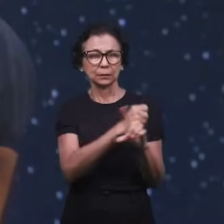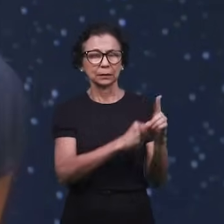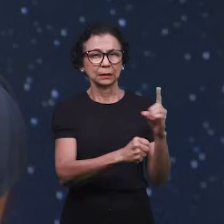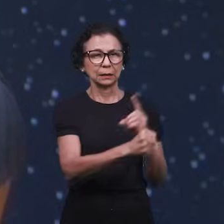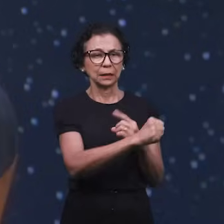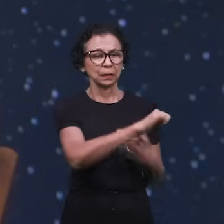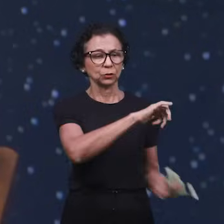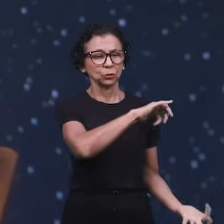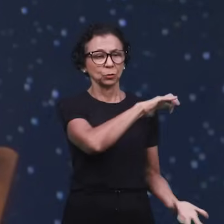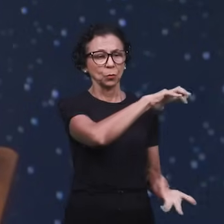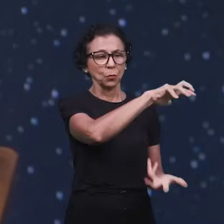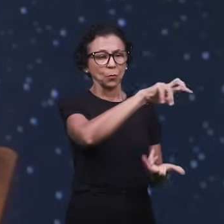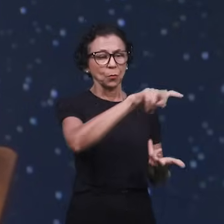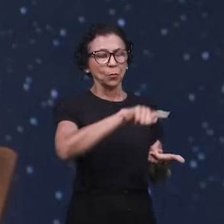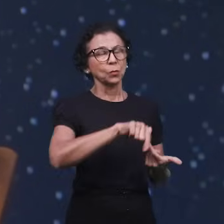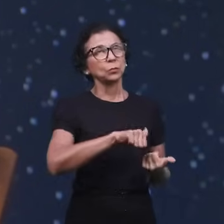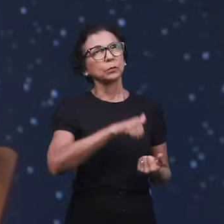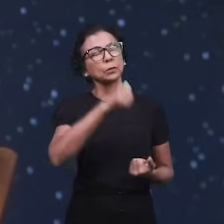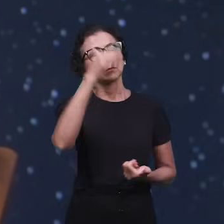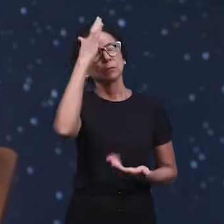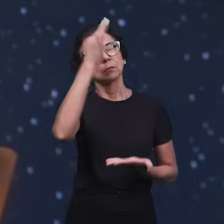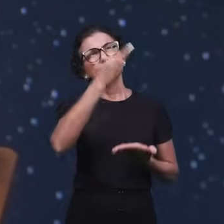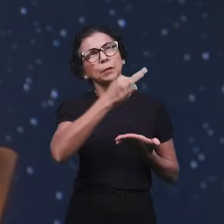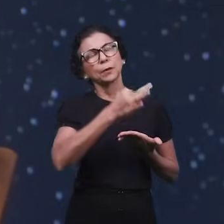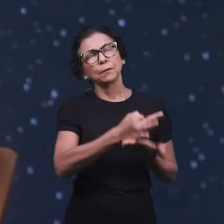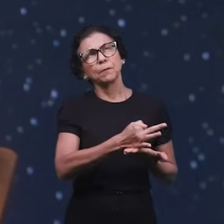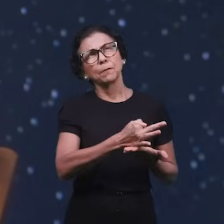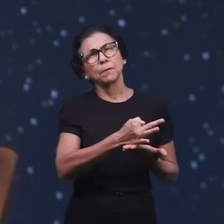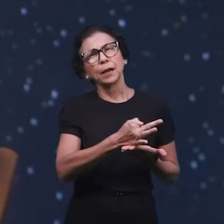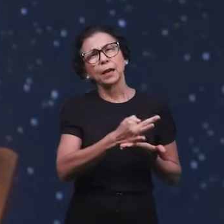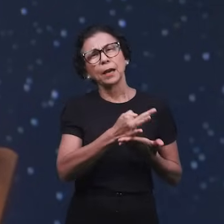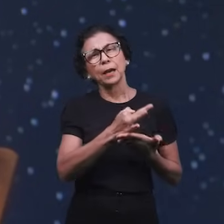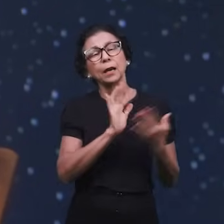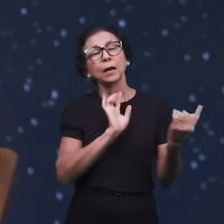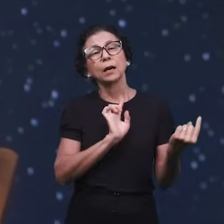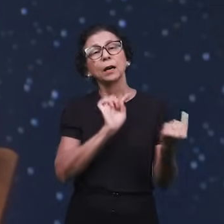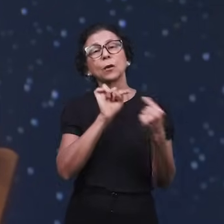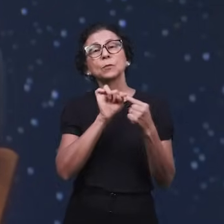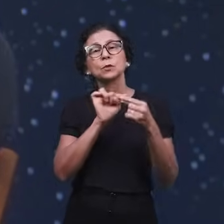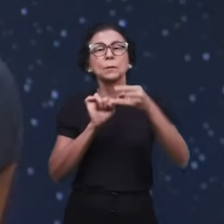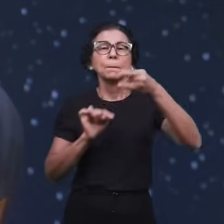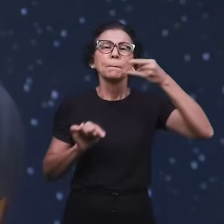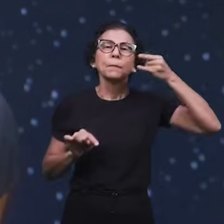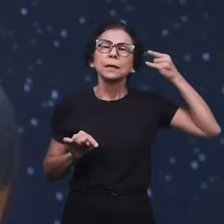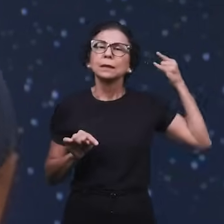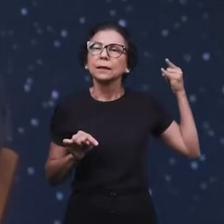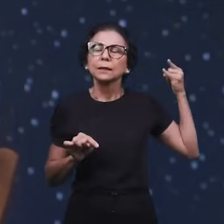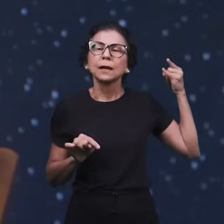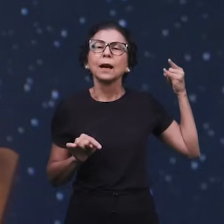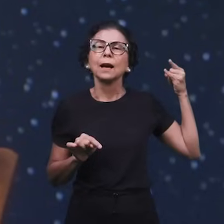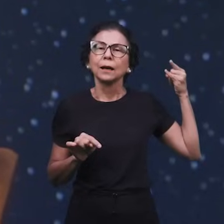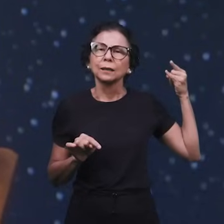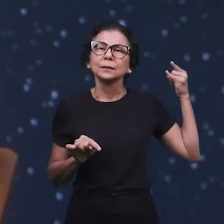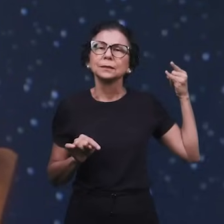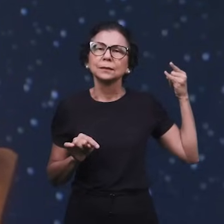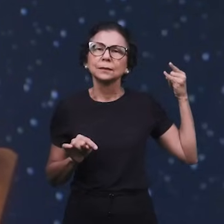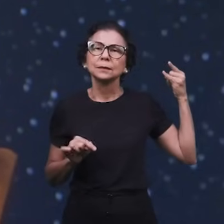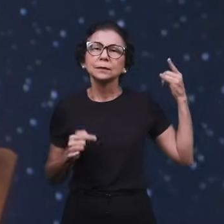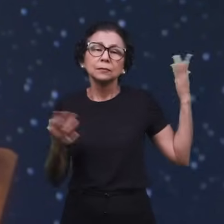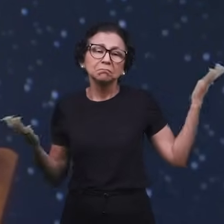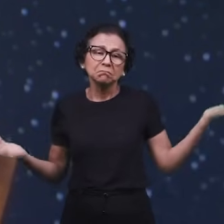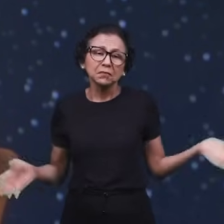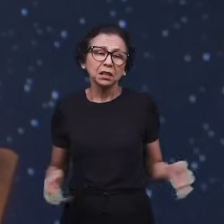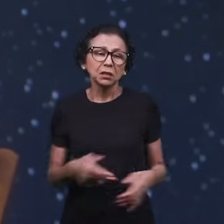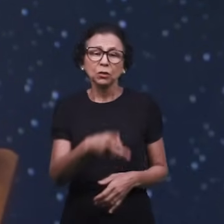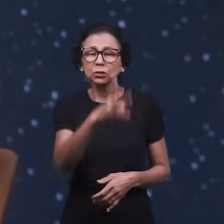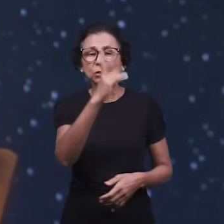desta vida, uma fé para alcançar objetivos terrenos, materiais. E